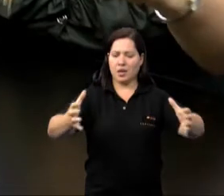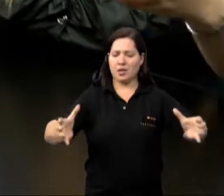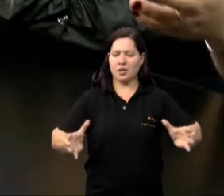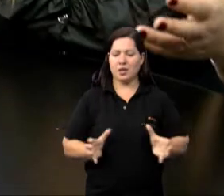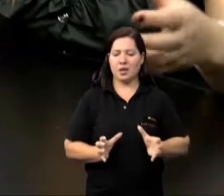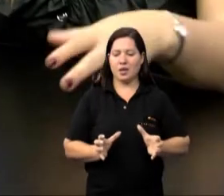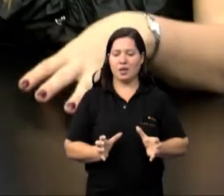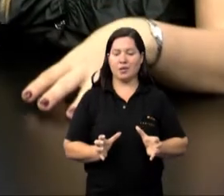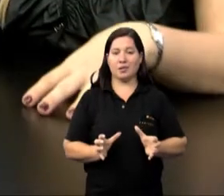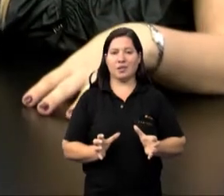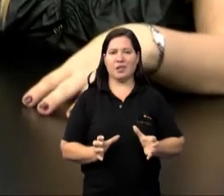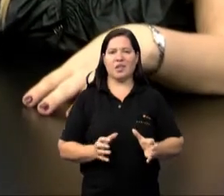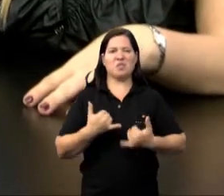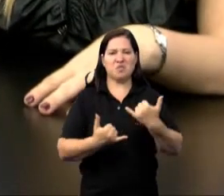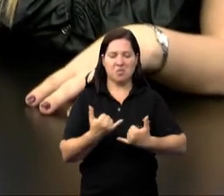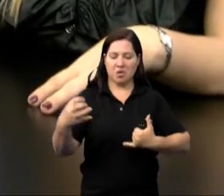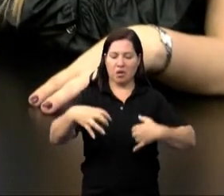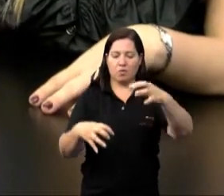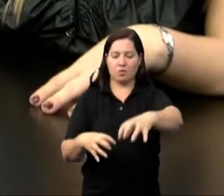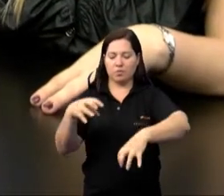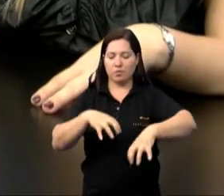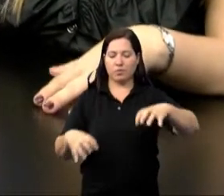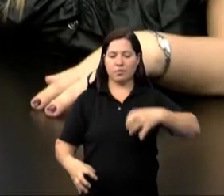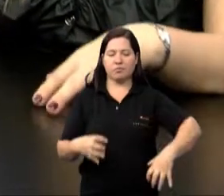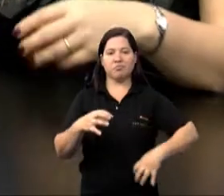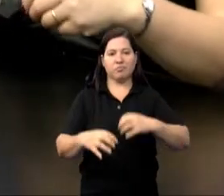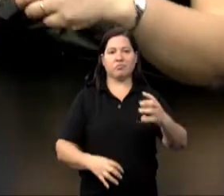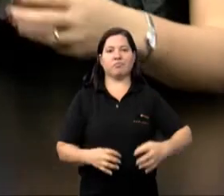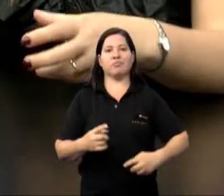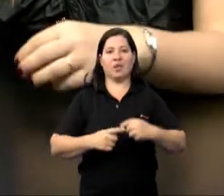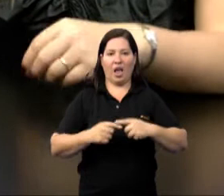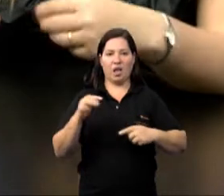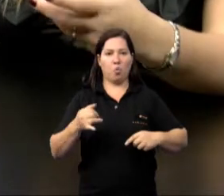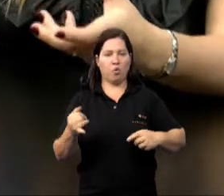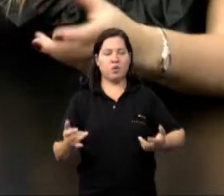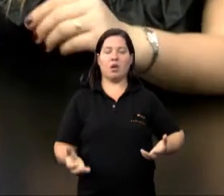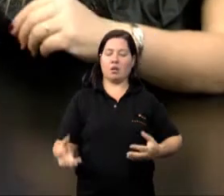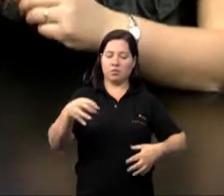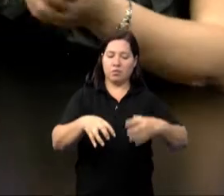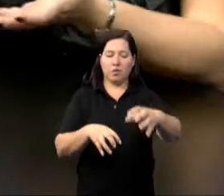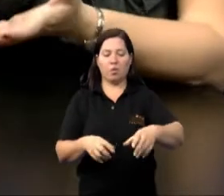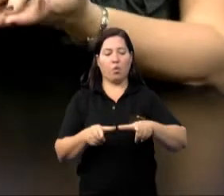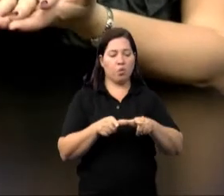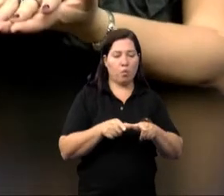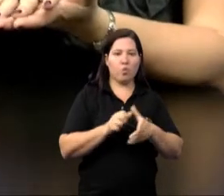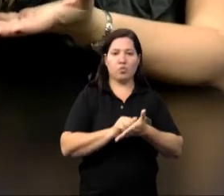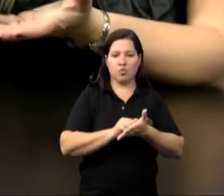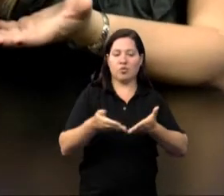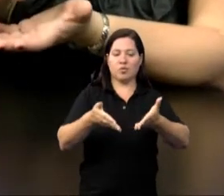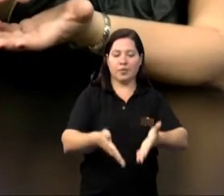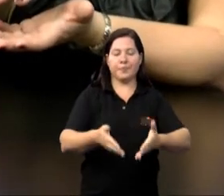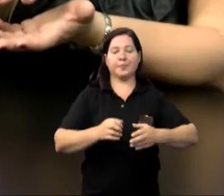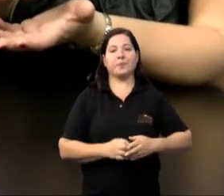N objetos que podem ser construídos com materiais recicláveis, né? Que podem ser colocados ali a esponjinha, pode ser colocada